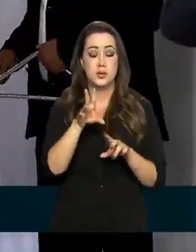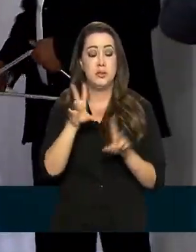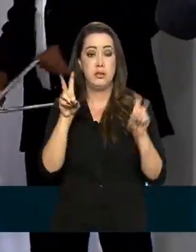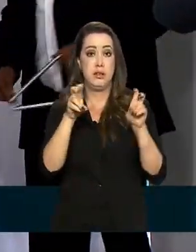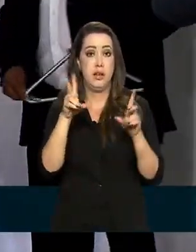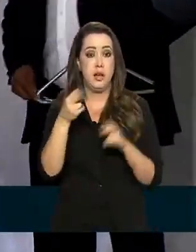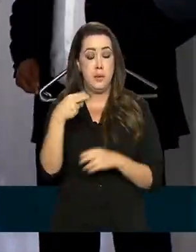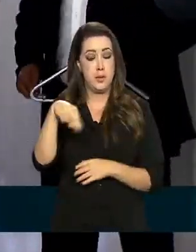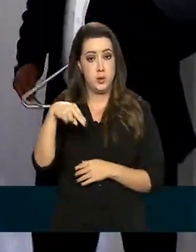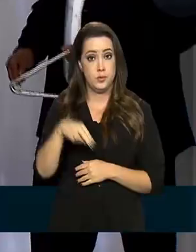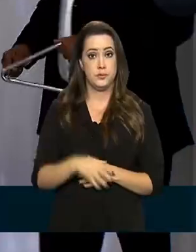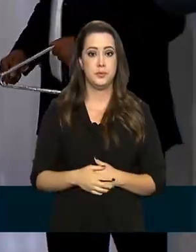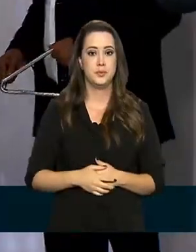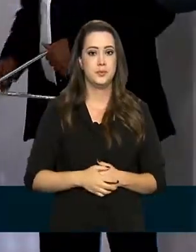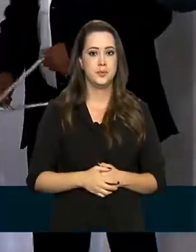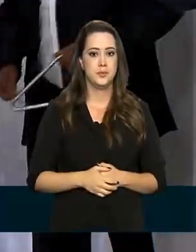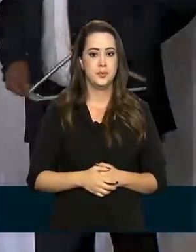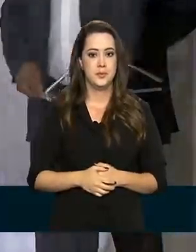novela.